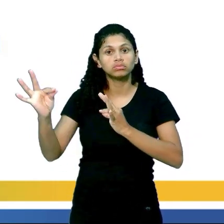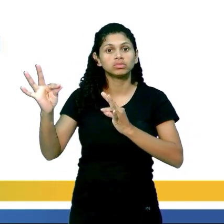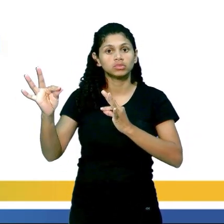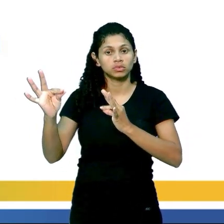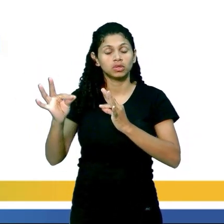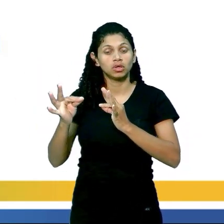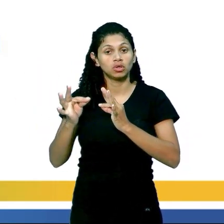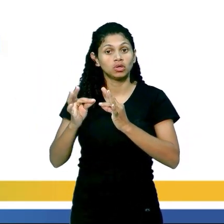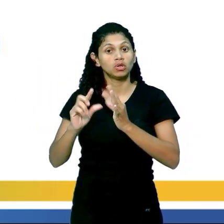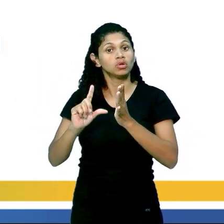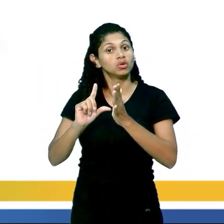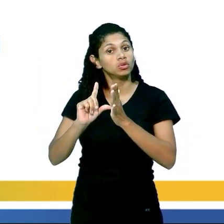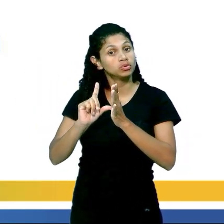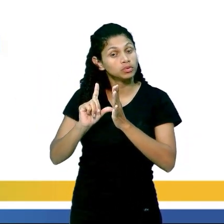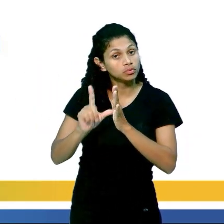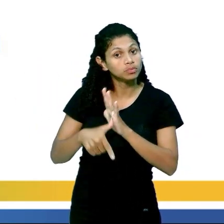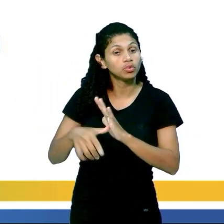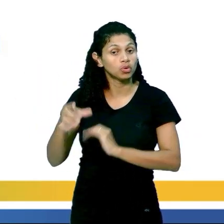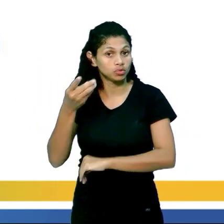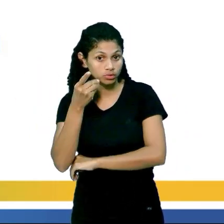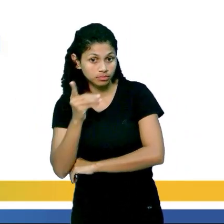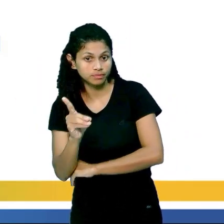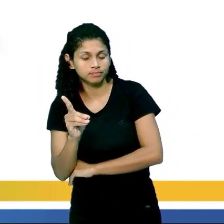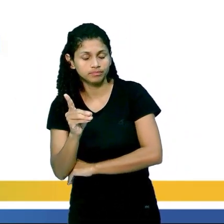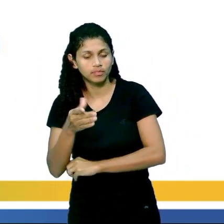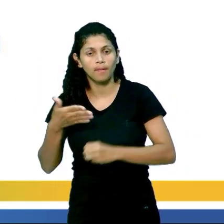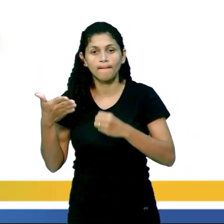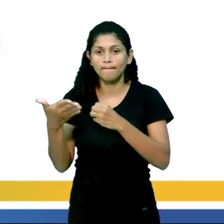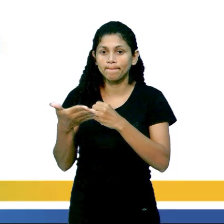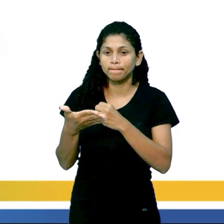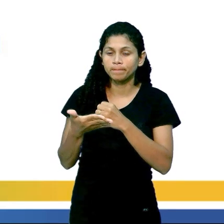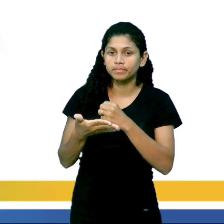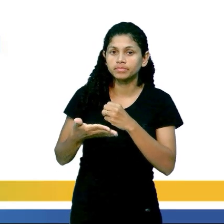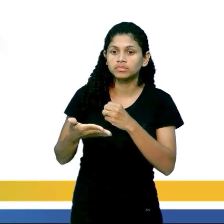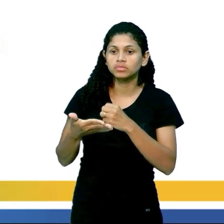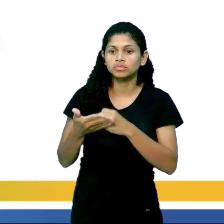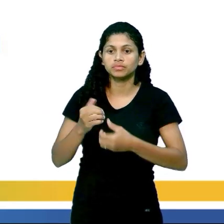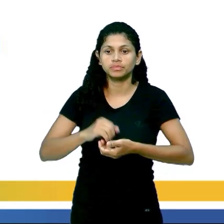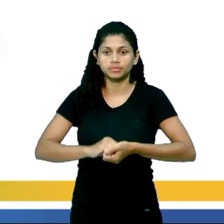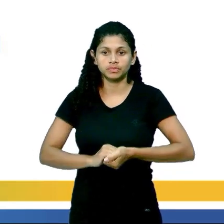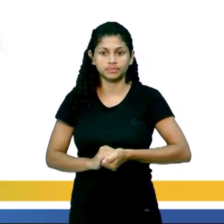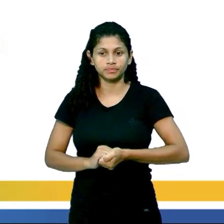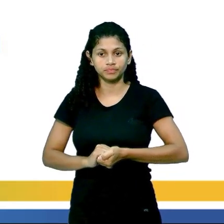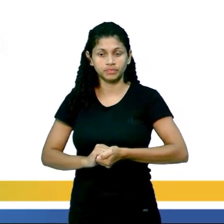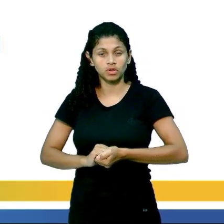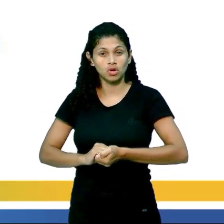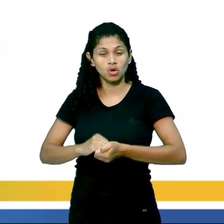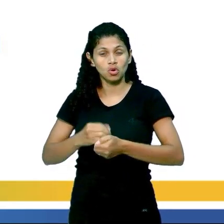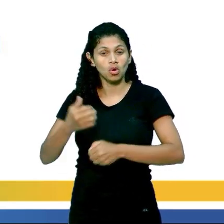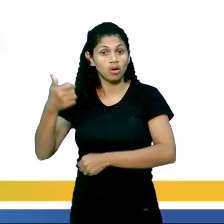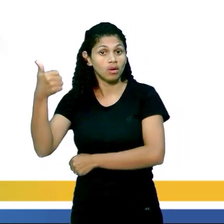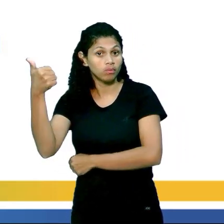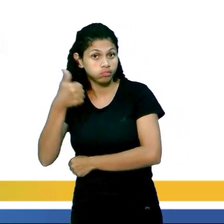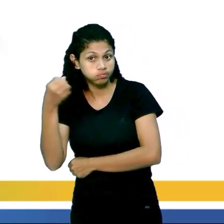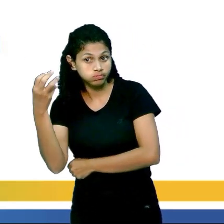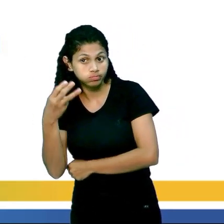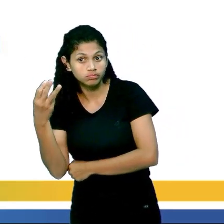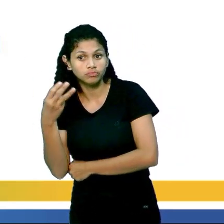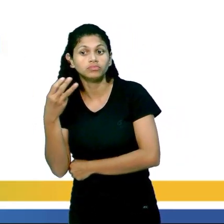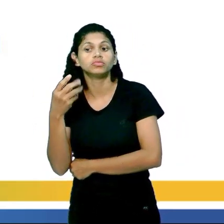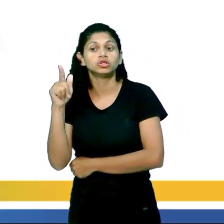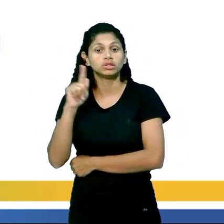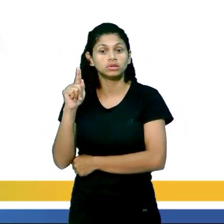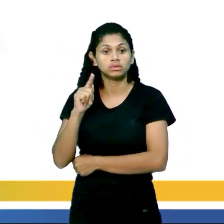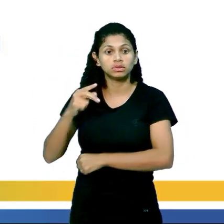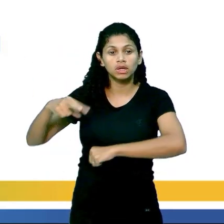caminhou 19 km. Com base nessas informações, pode-se afirmar que a sequência de distâncias percorridas a cada